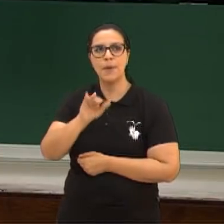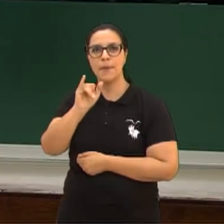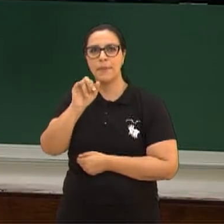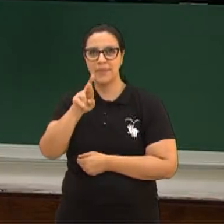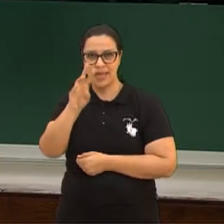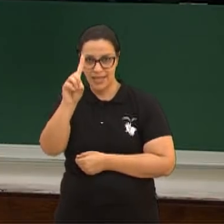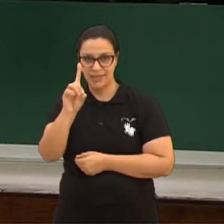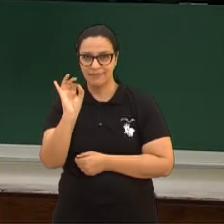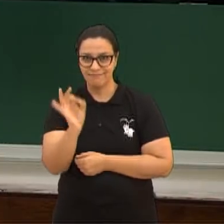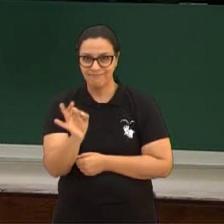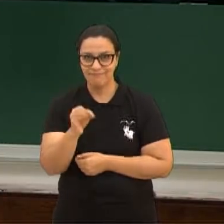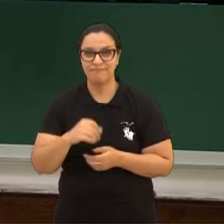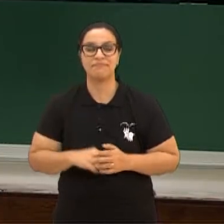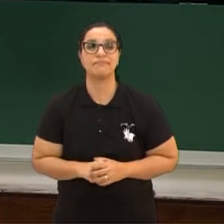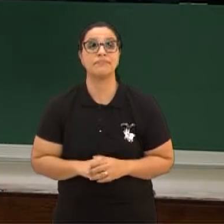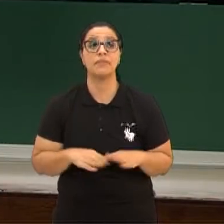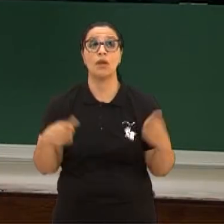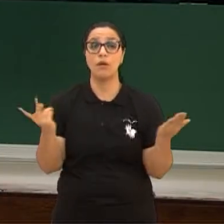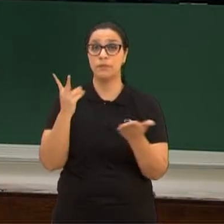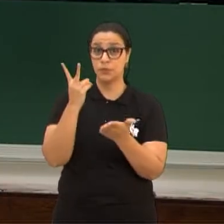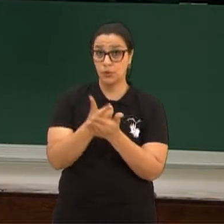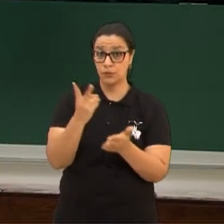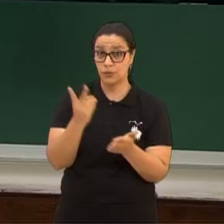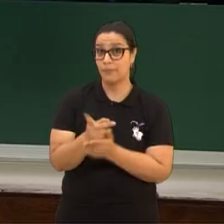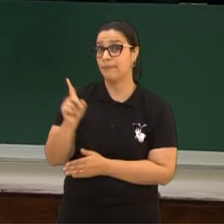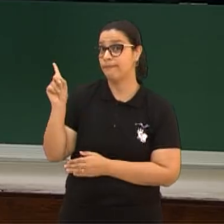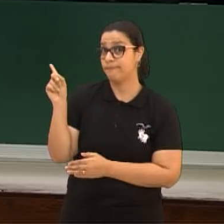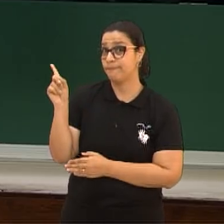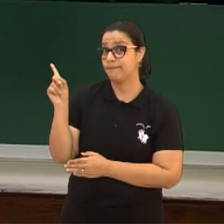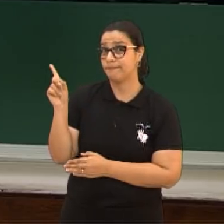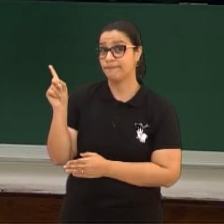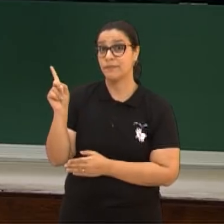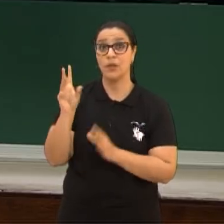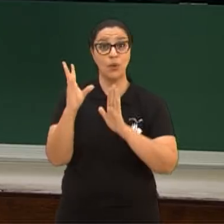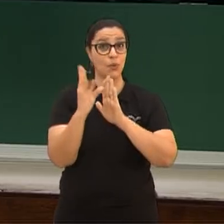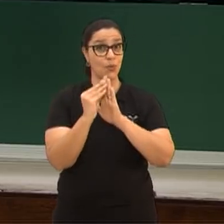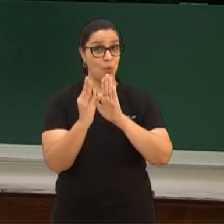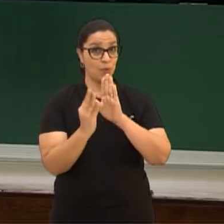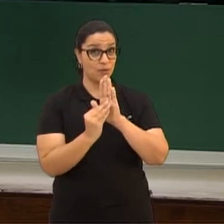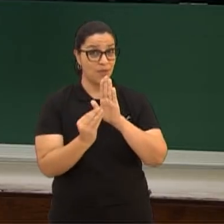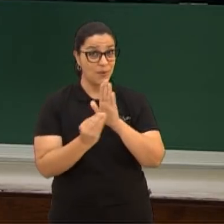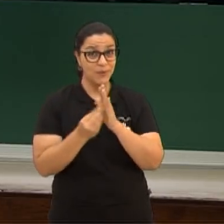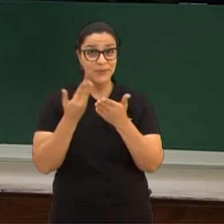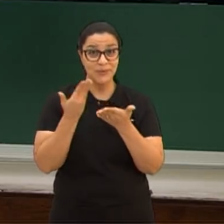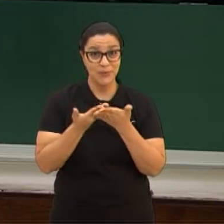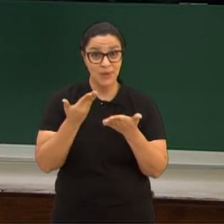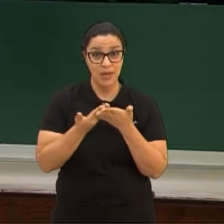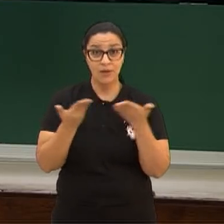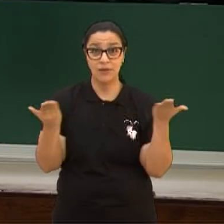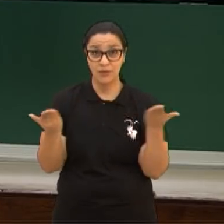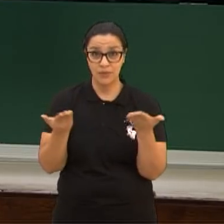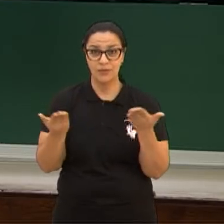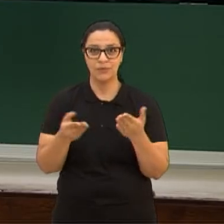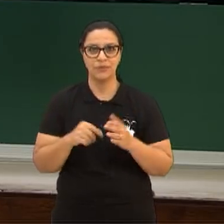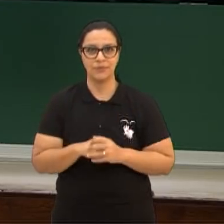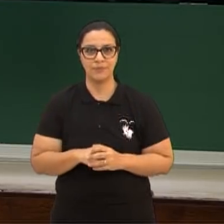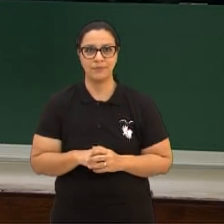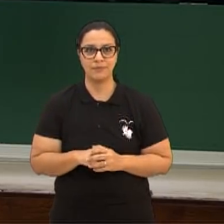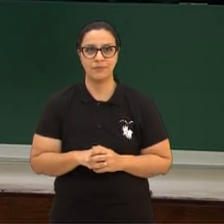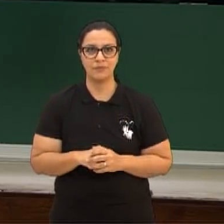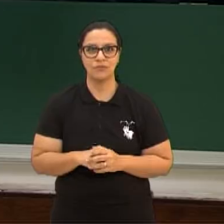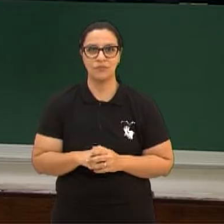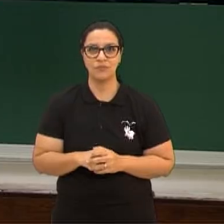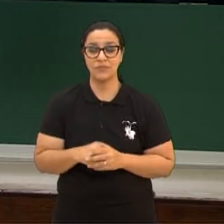nosso pássaro. Vamos continuar, então. Conteúdo da nossa aulinha